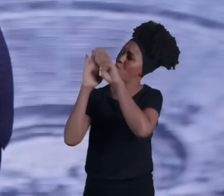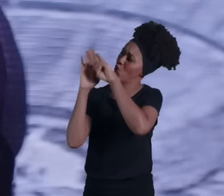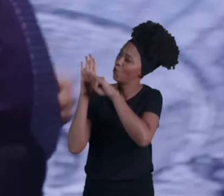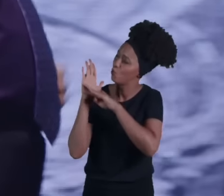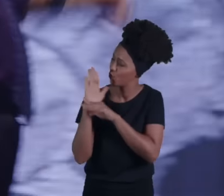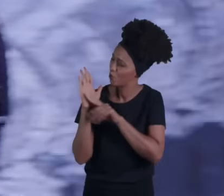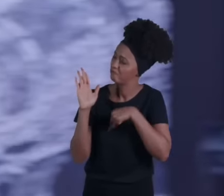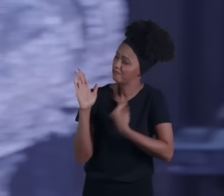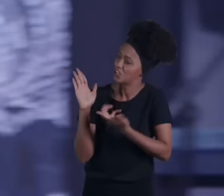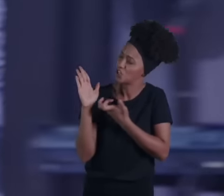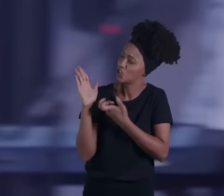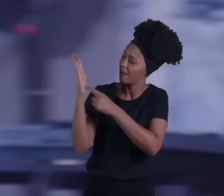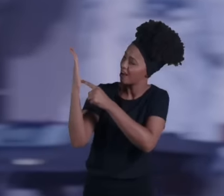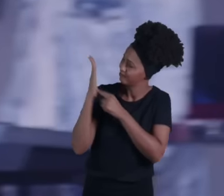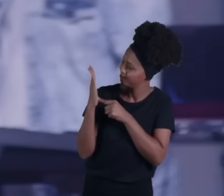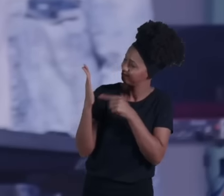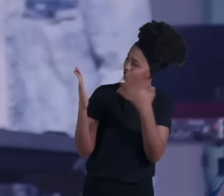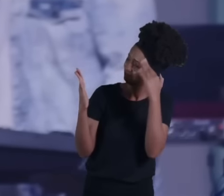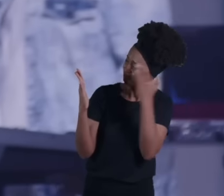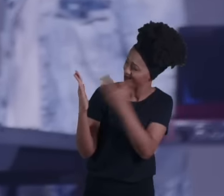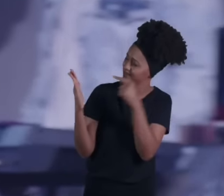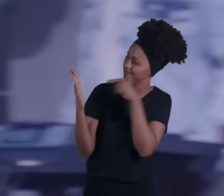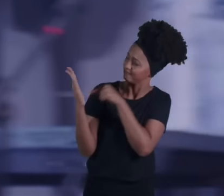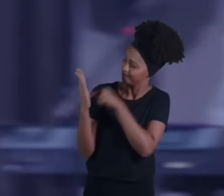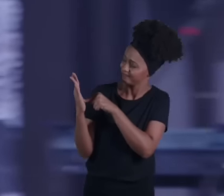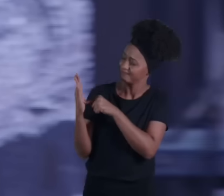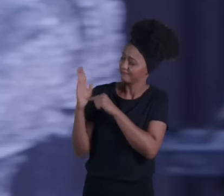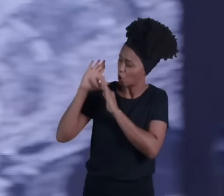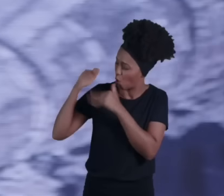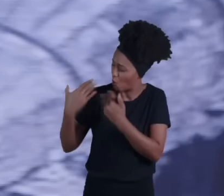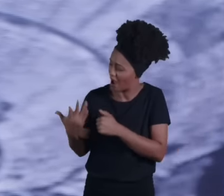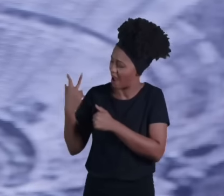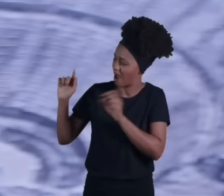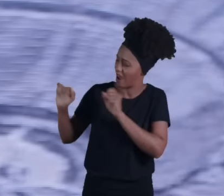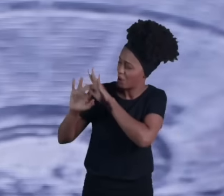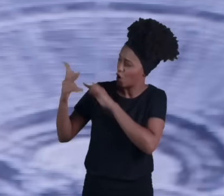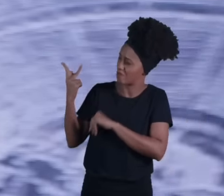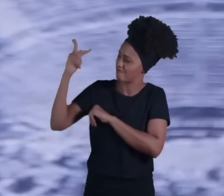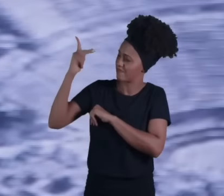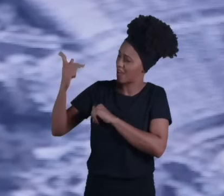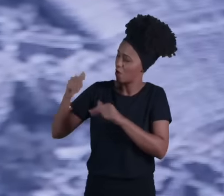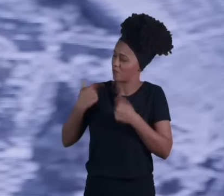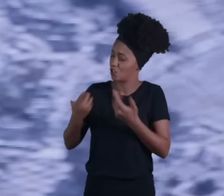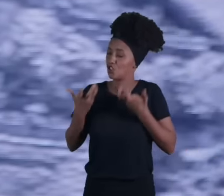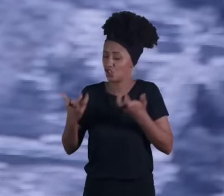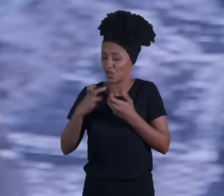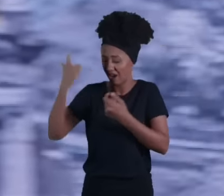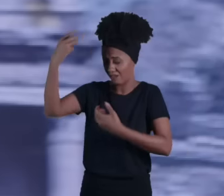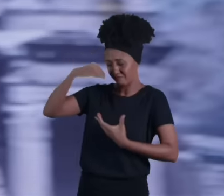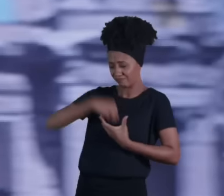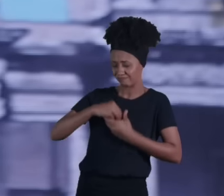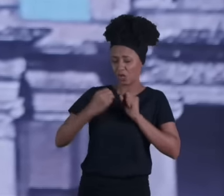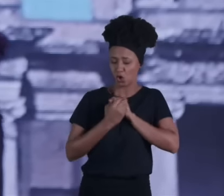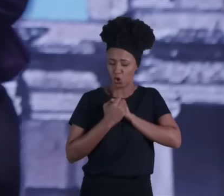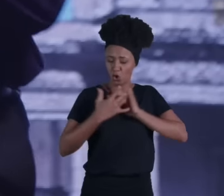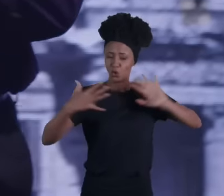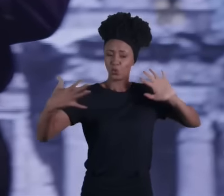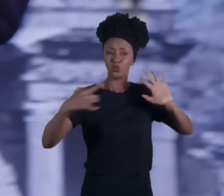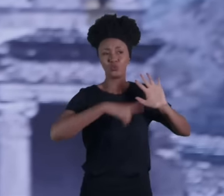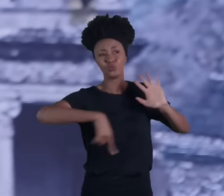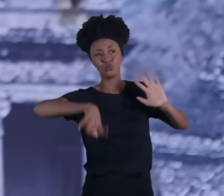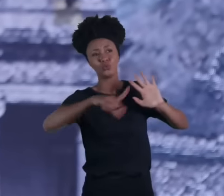viver para a tua glória, para a tua honra. Usa-nos, ó Deus, para que sejamos luz para aqueles que estão em trevas.